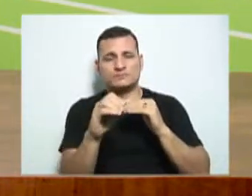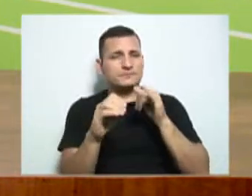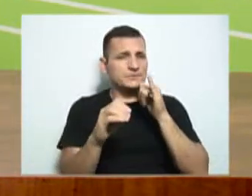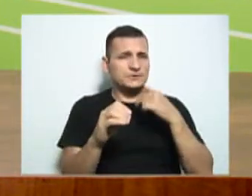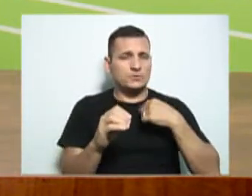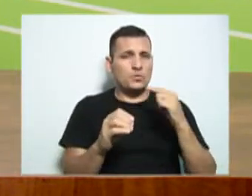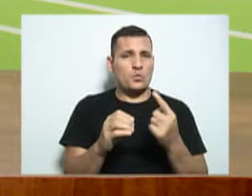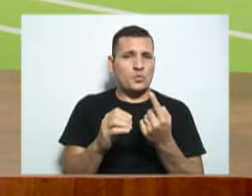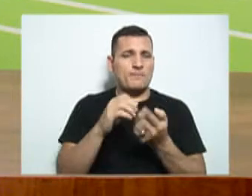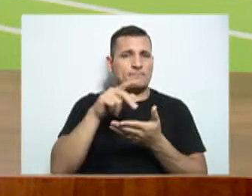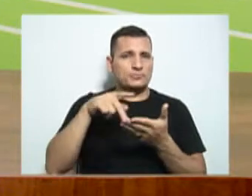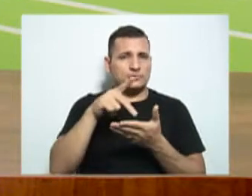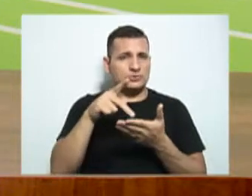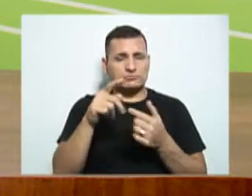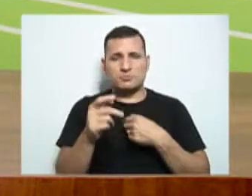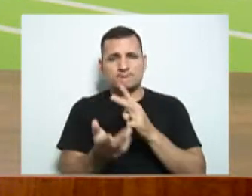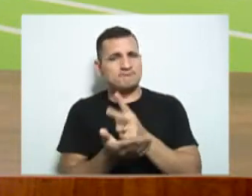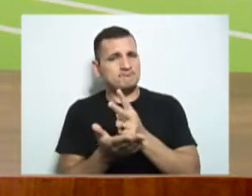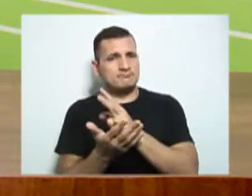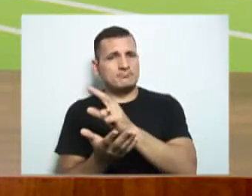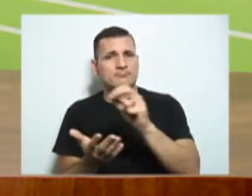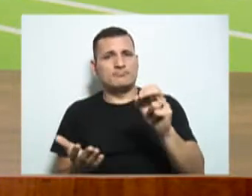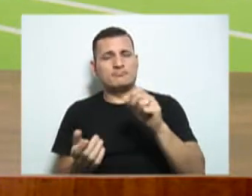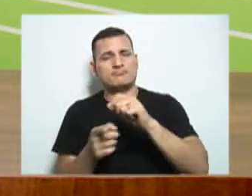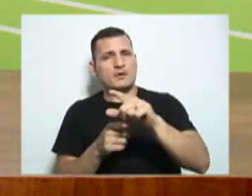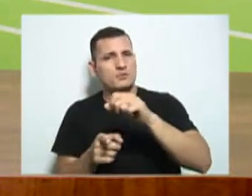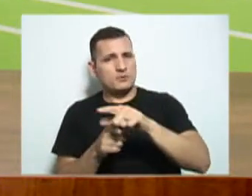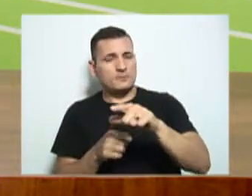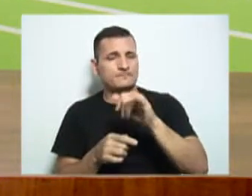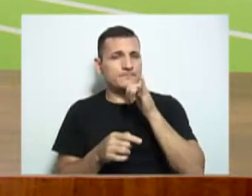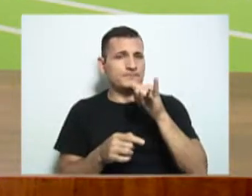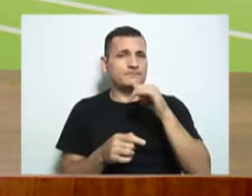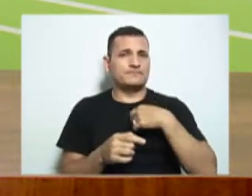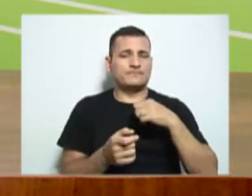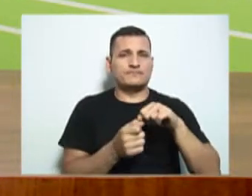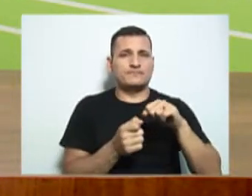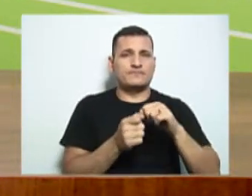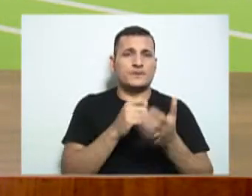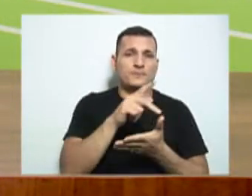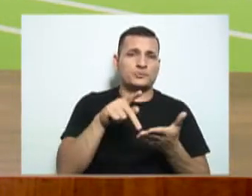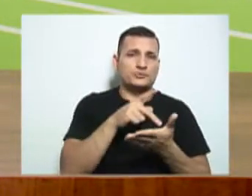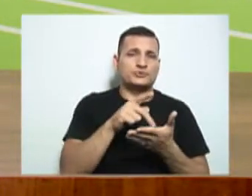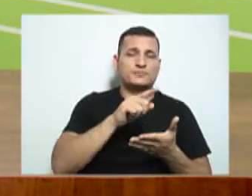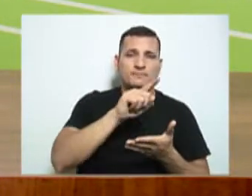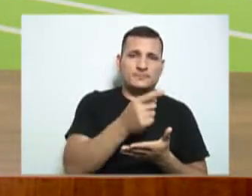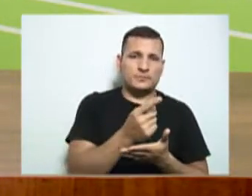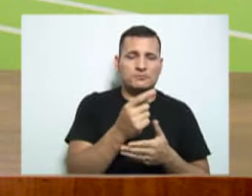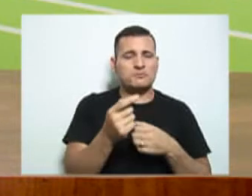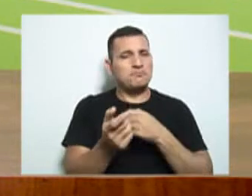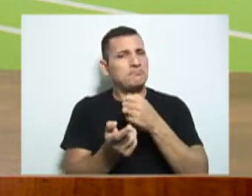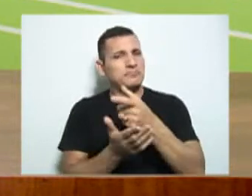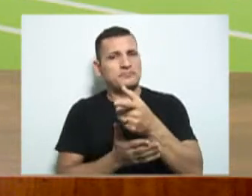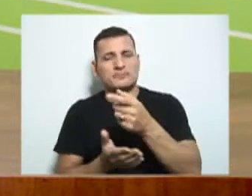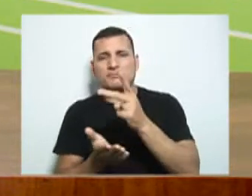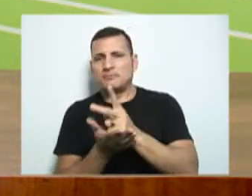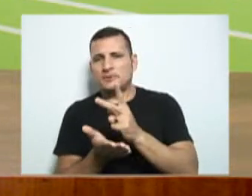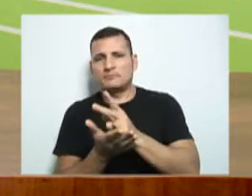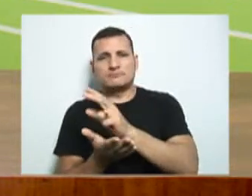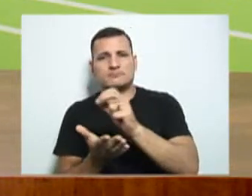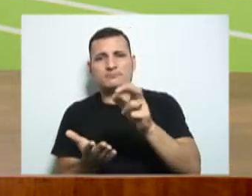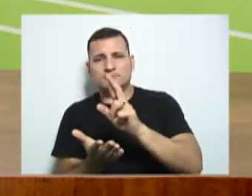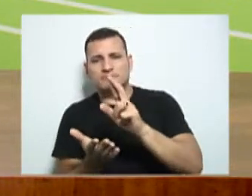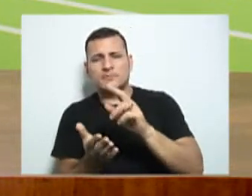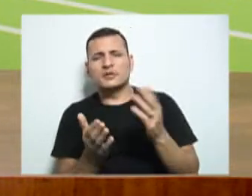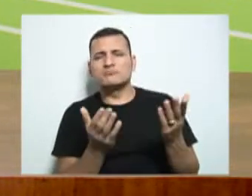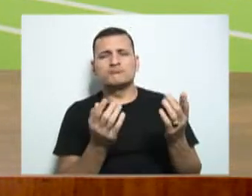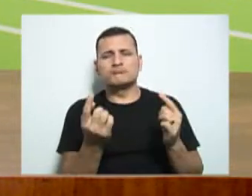pudim, vou pagar os mesmos R$500. Se eu produzir 1.000, vou pagar os mesmos. O que tem a